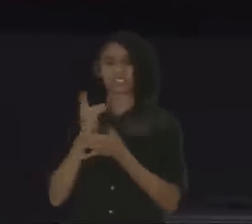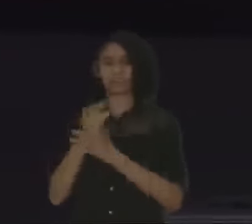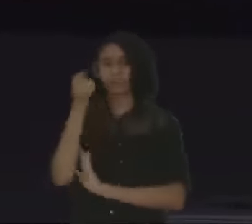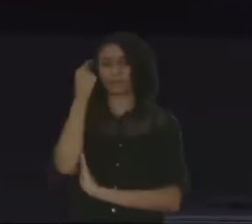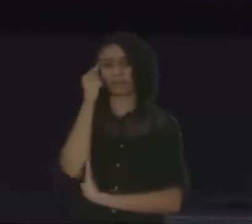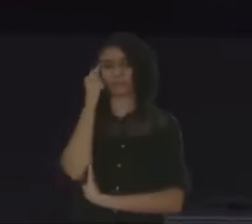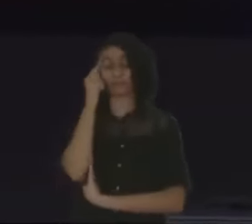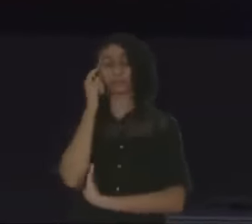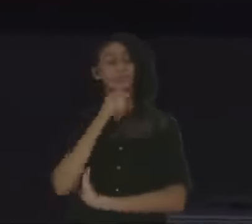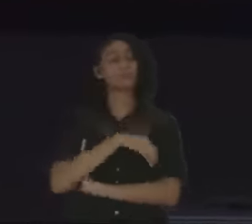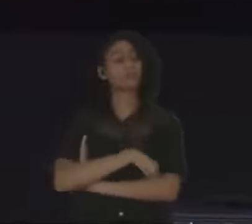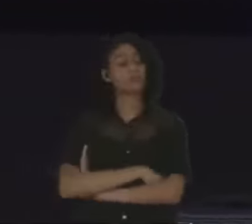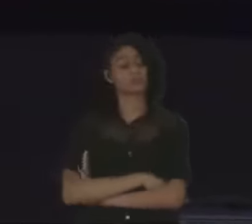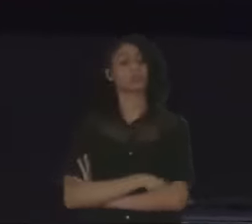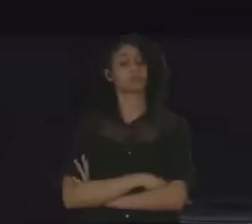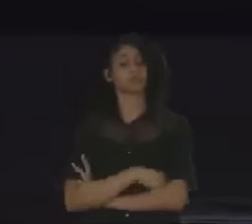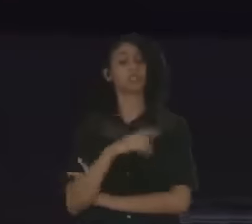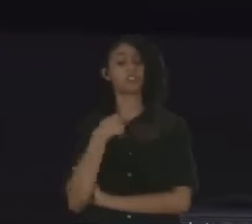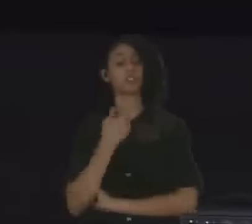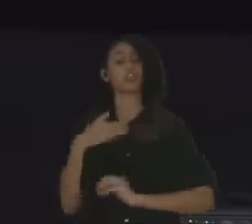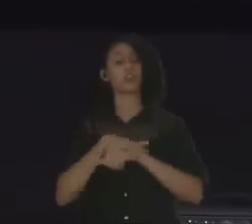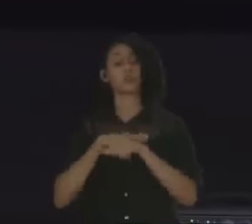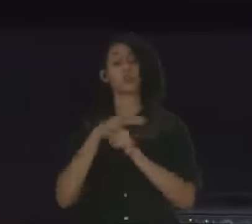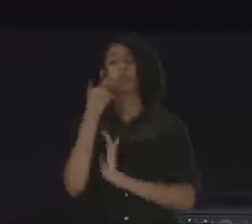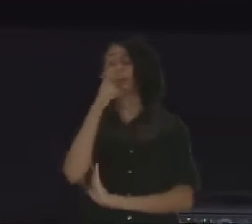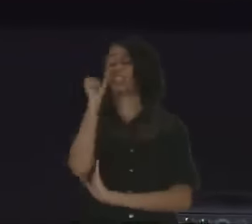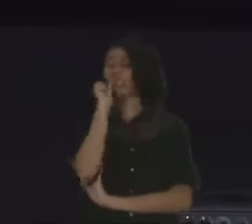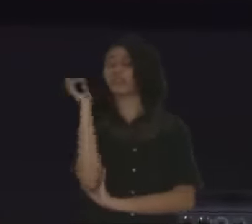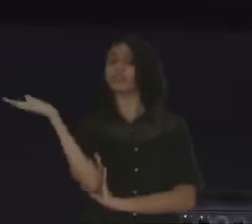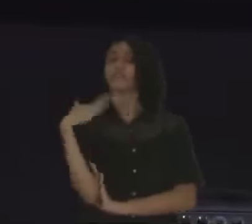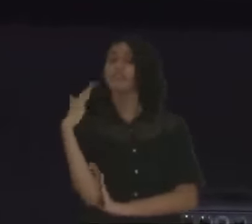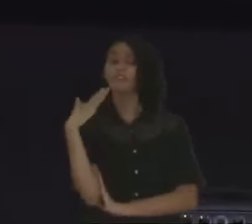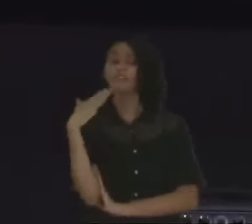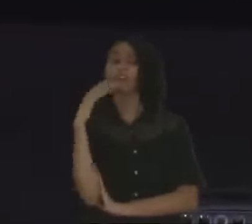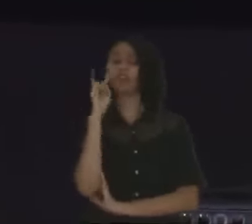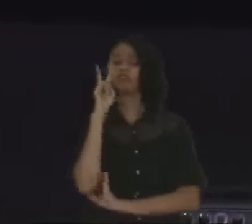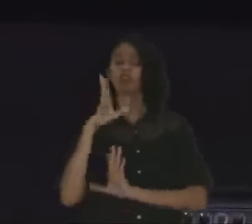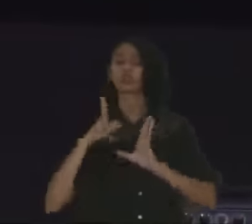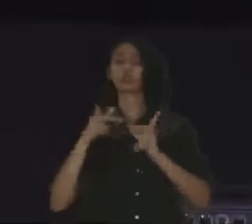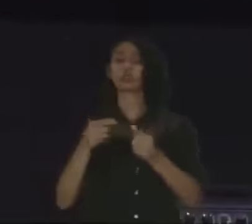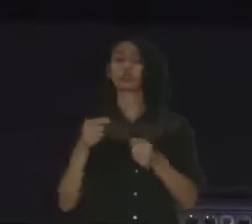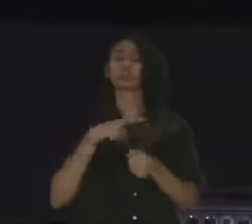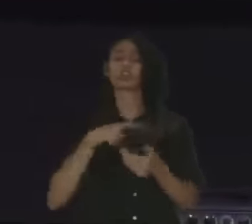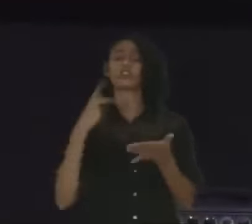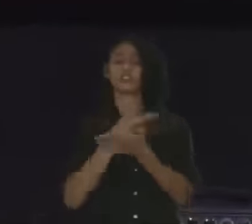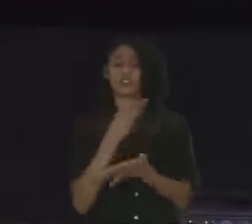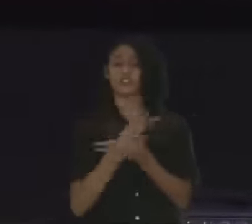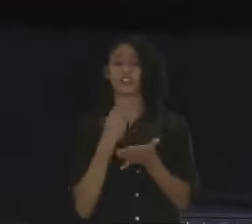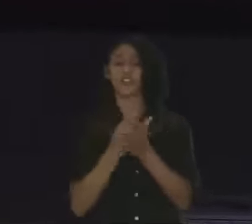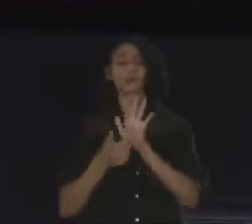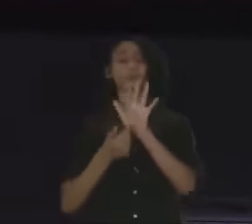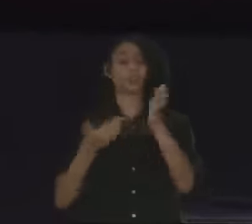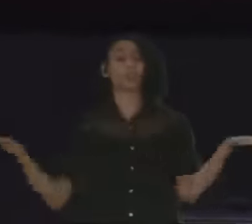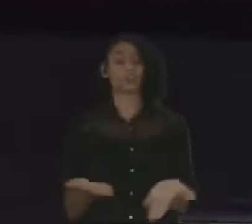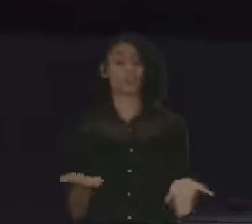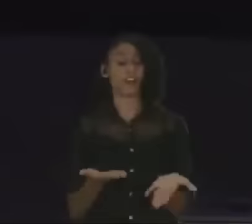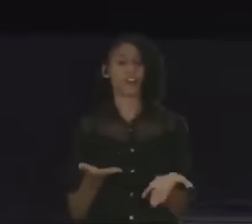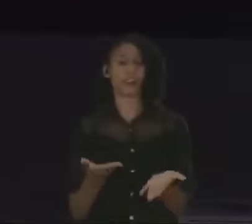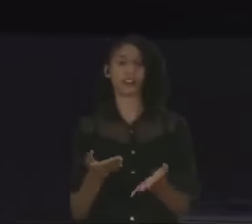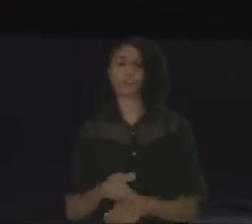dizer vamos conversar sobre o dia de ontem vamos passar a limpo todas as suas falhas agora não é